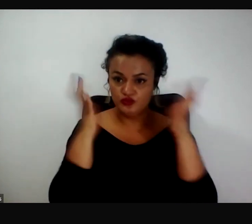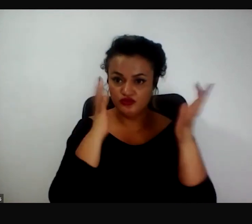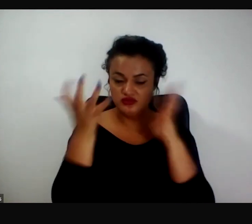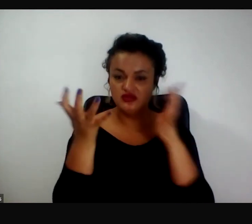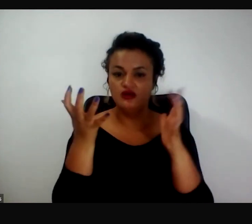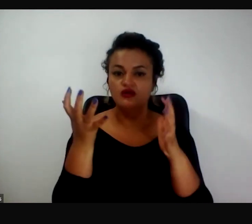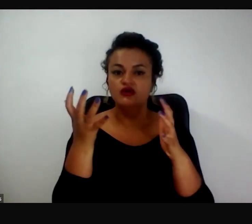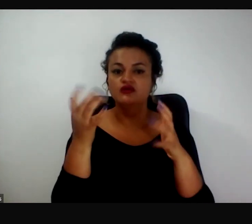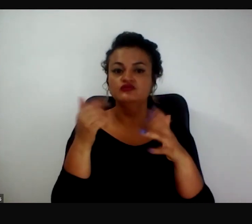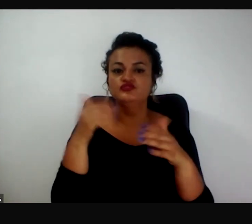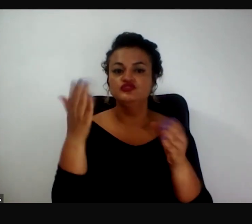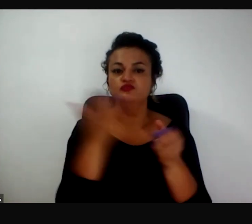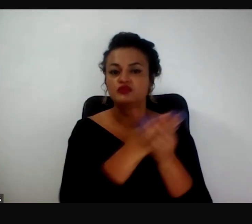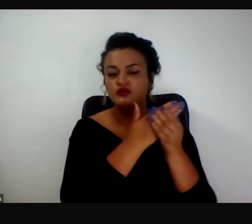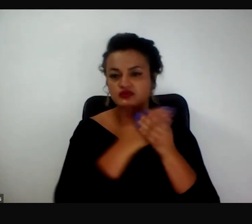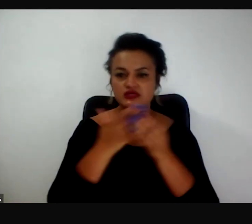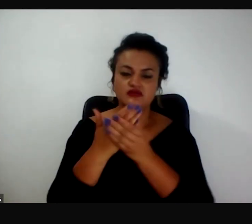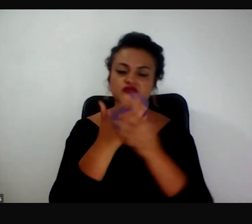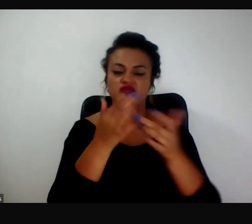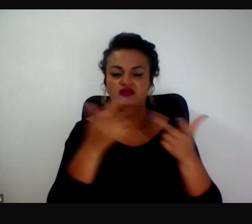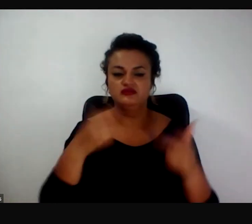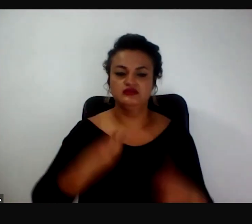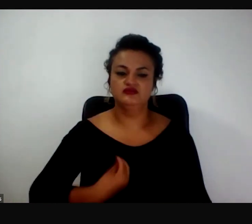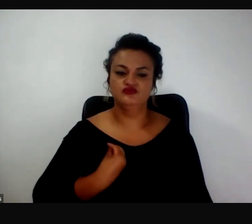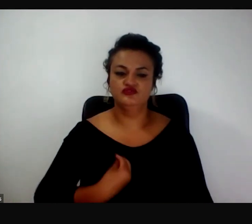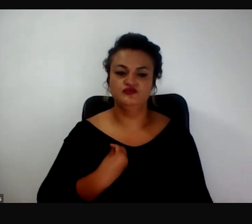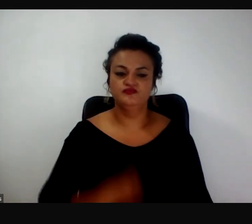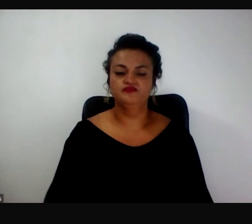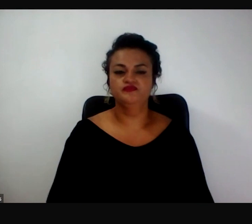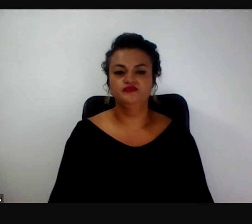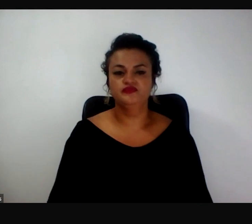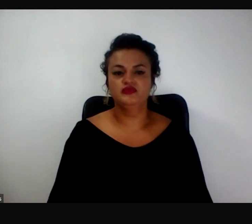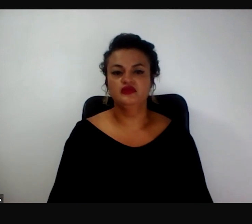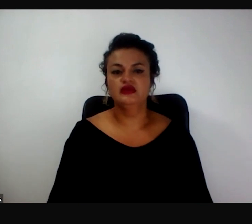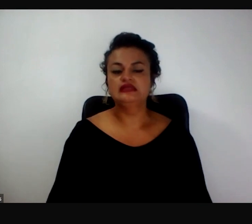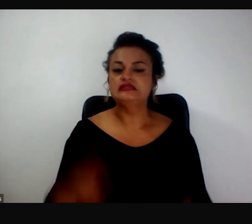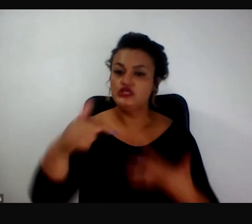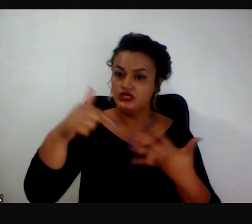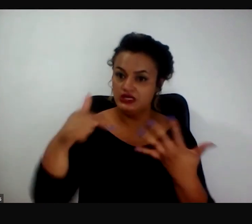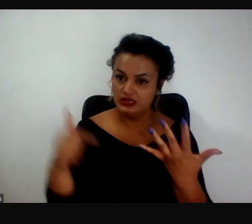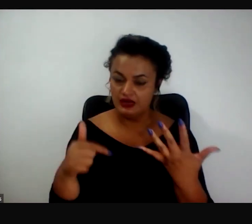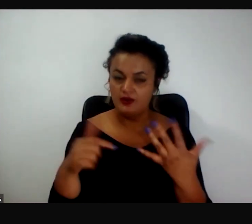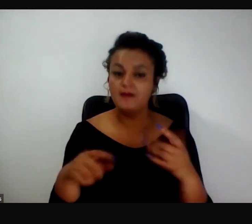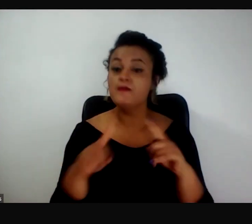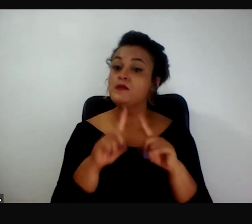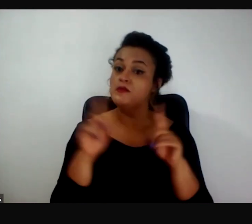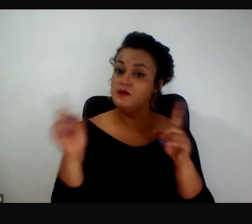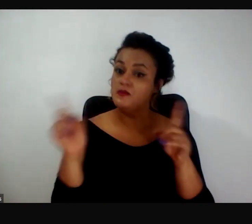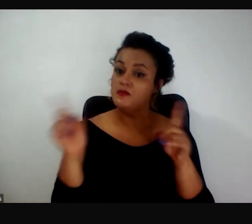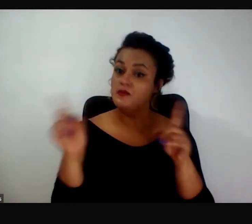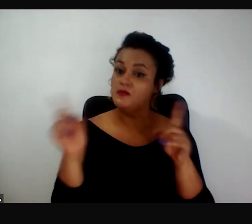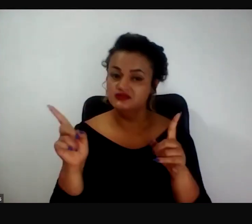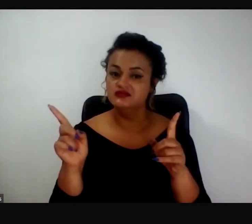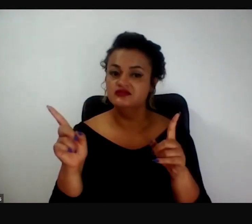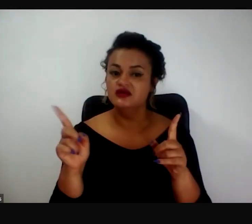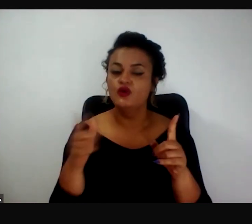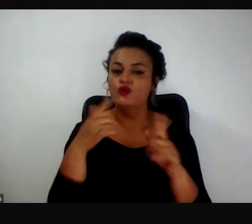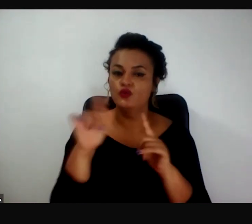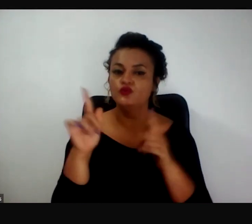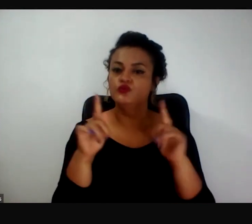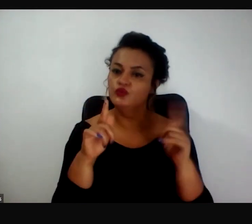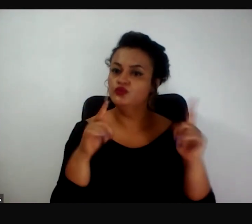distintos procesos de que conozca. Necesidad de unificar criterios, mas também acompassadamente com essa